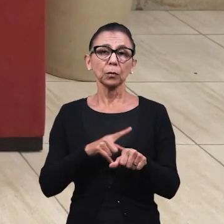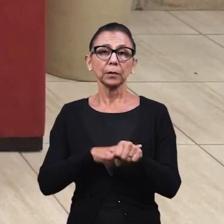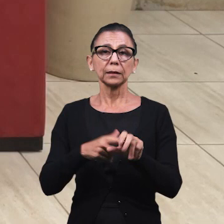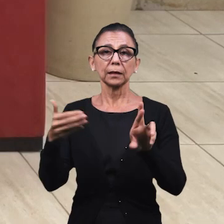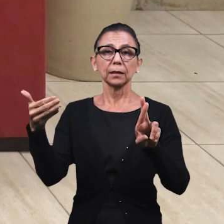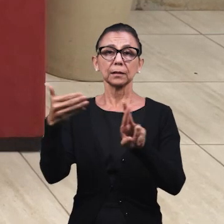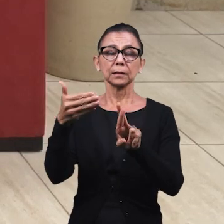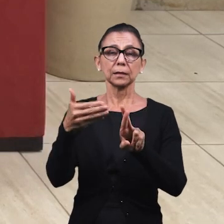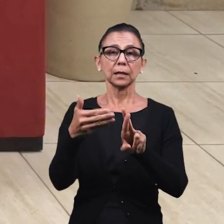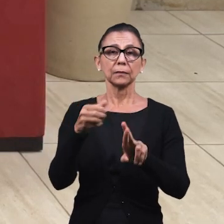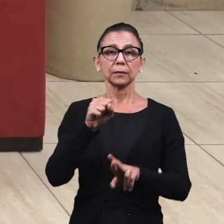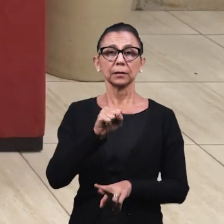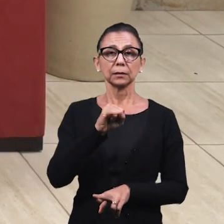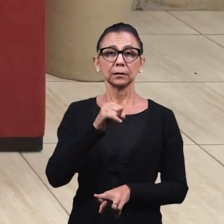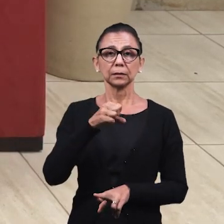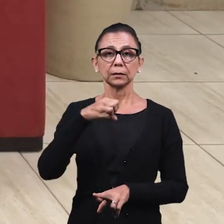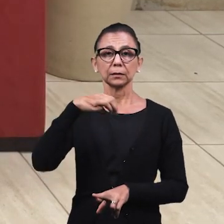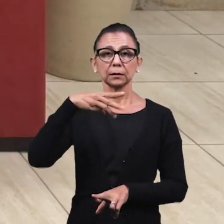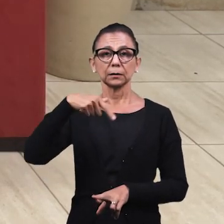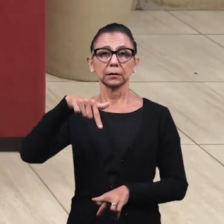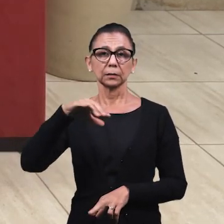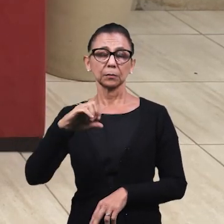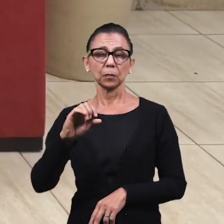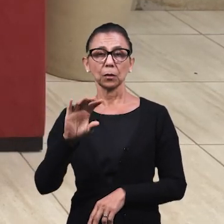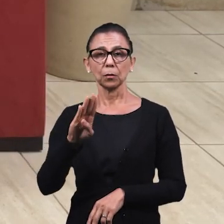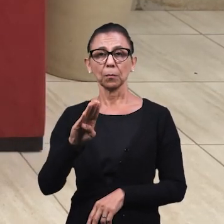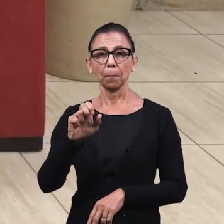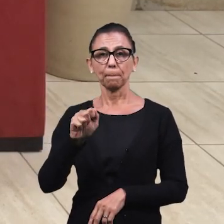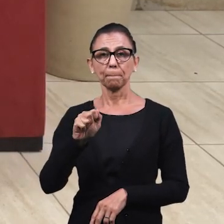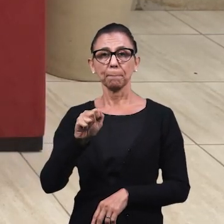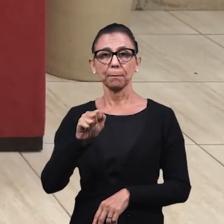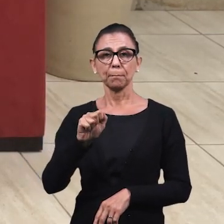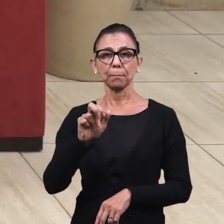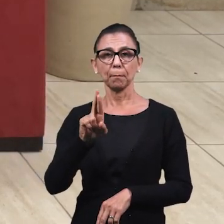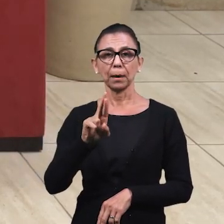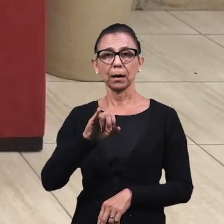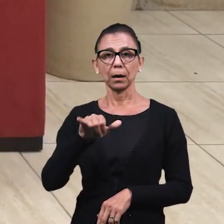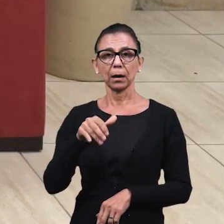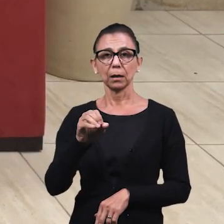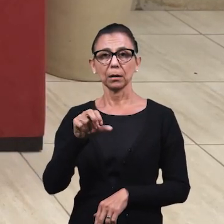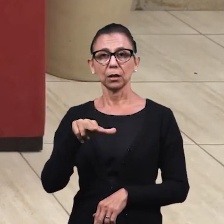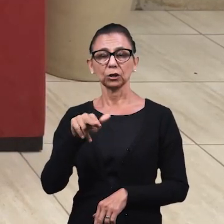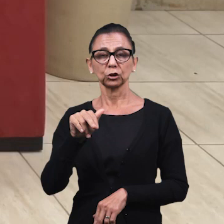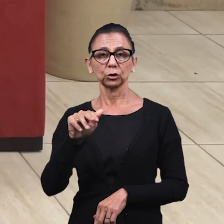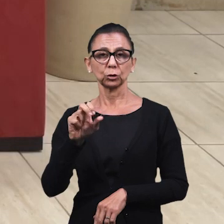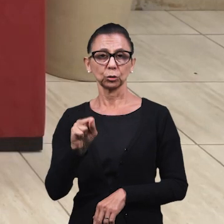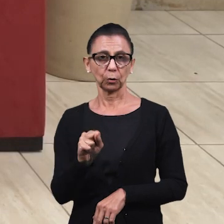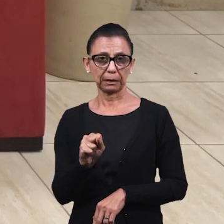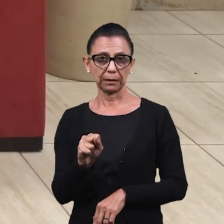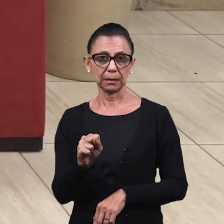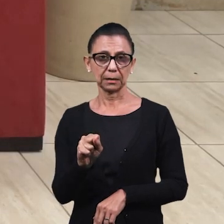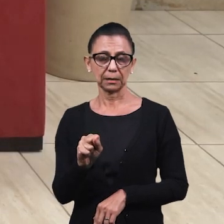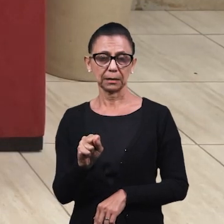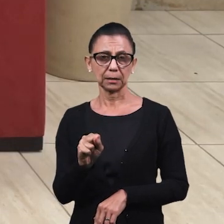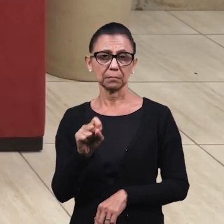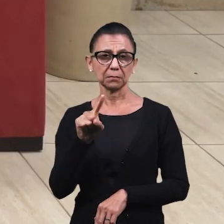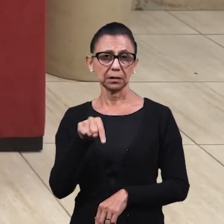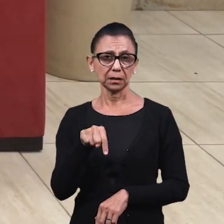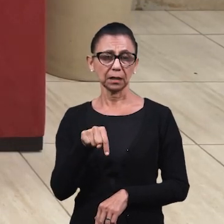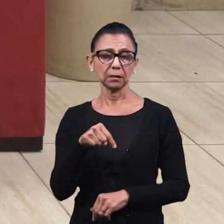Barjonas. E fala que Simão Barjonas, ele foi bem-aventurado. E nós também